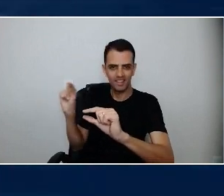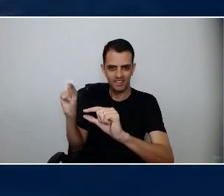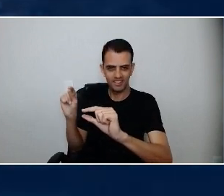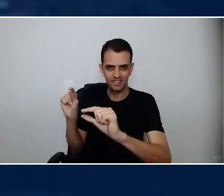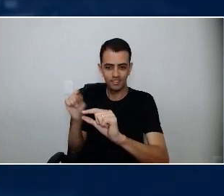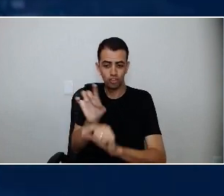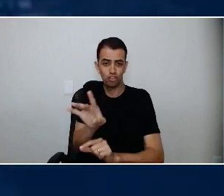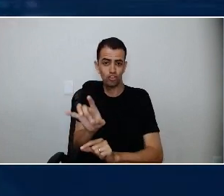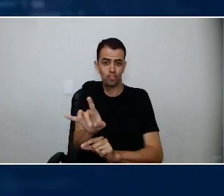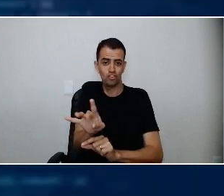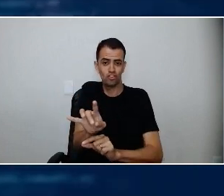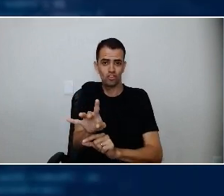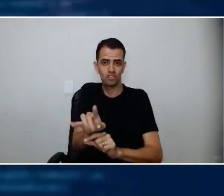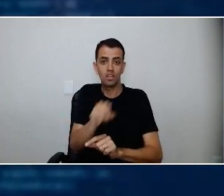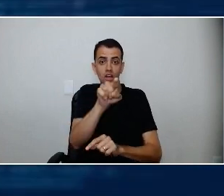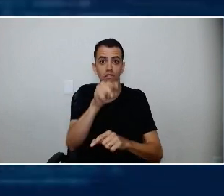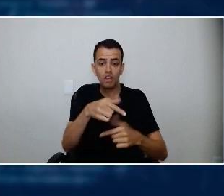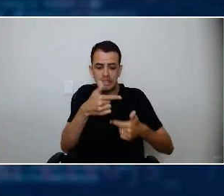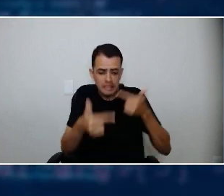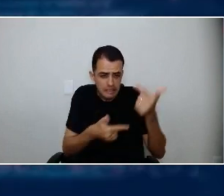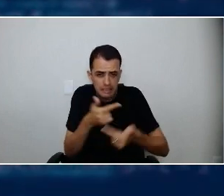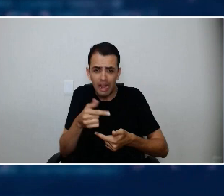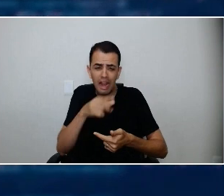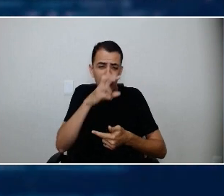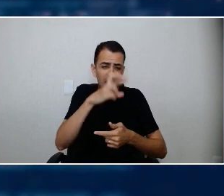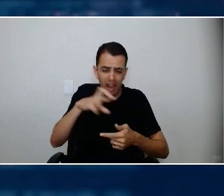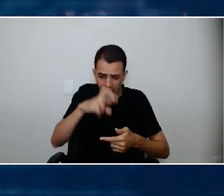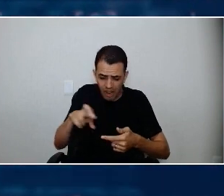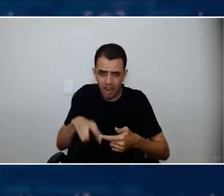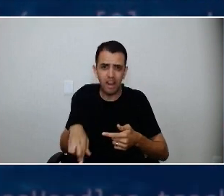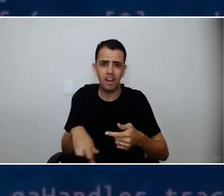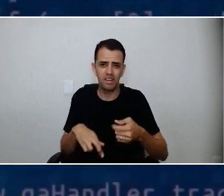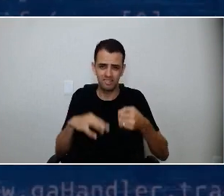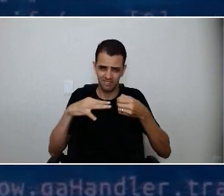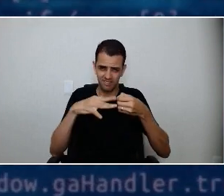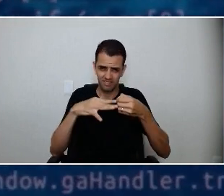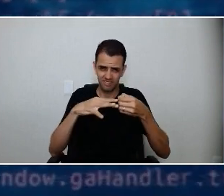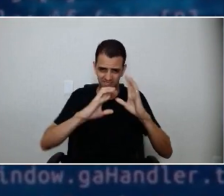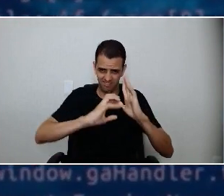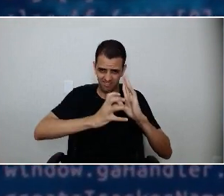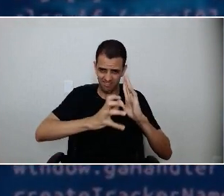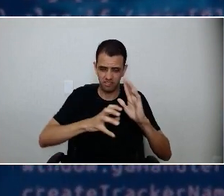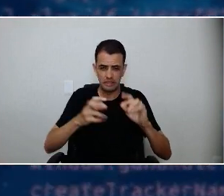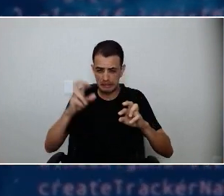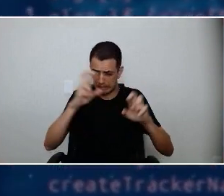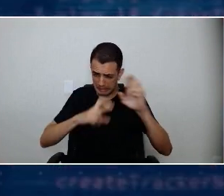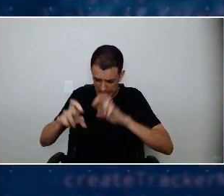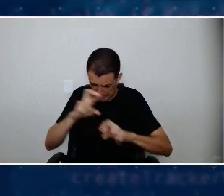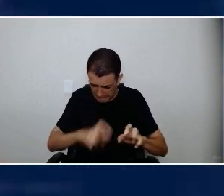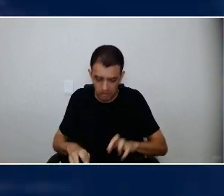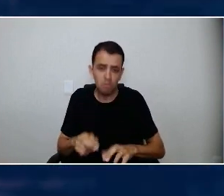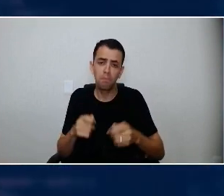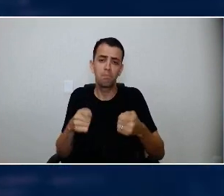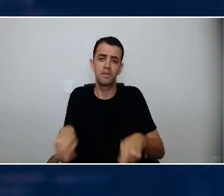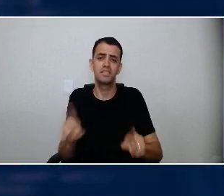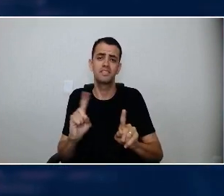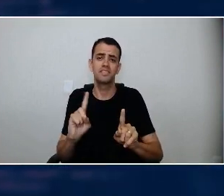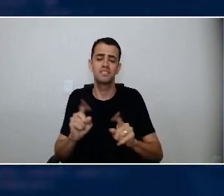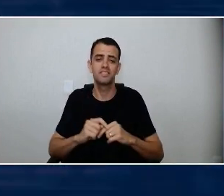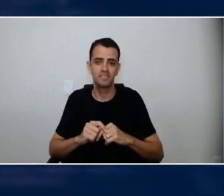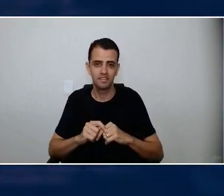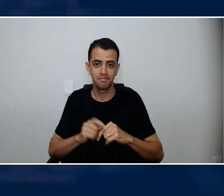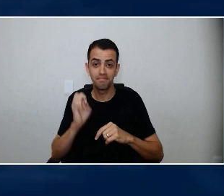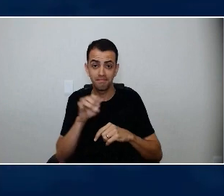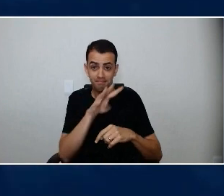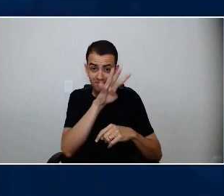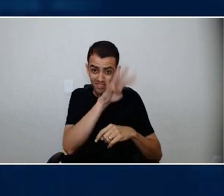que fazer várias leituras no seu banco de dados porque quando você trabalha no relacional cada parte